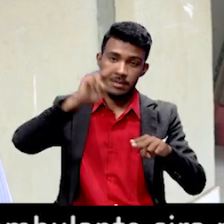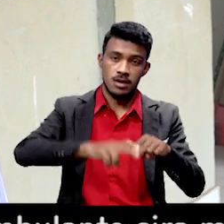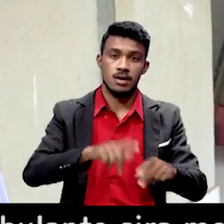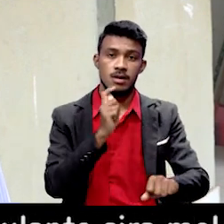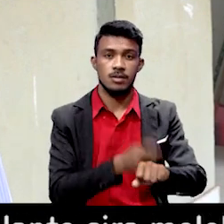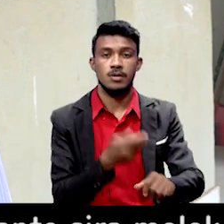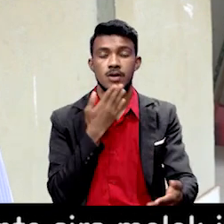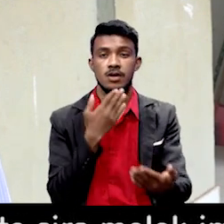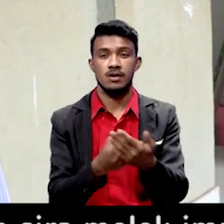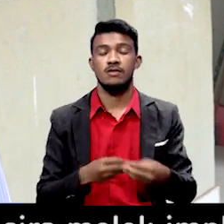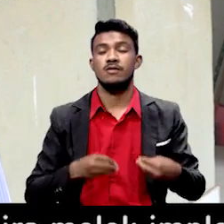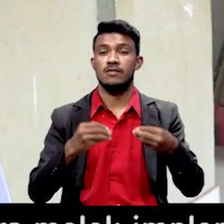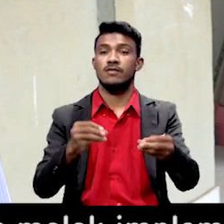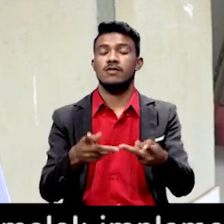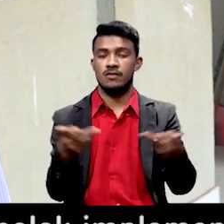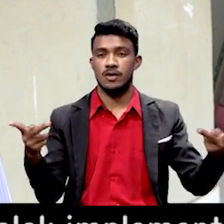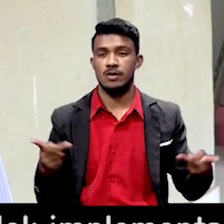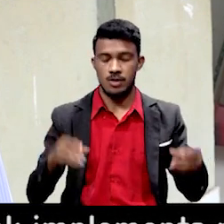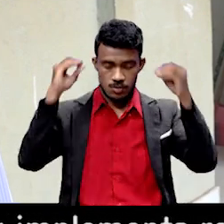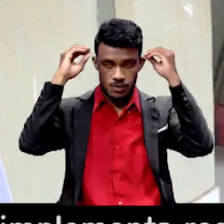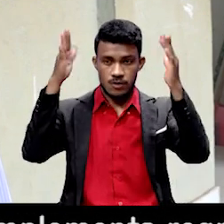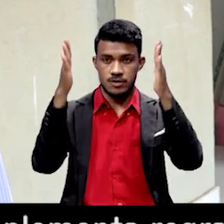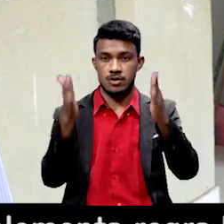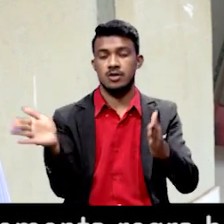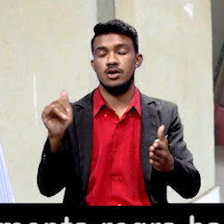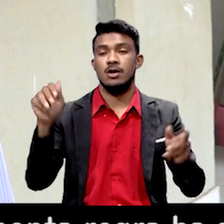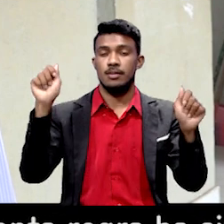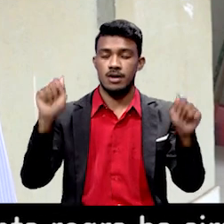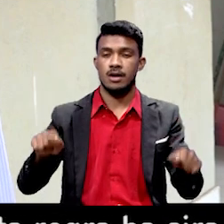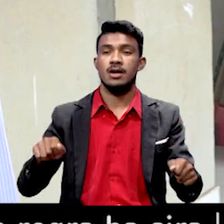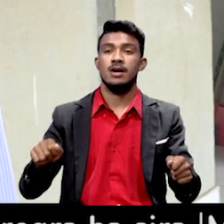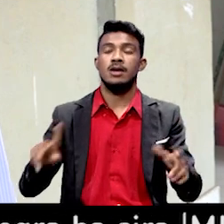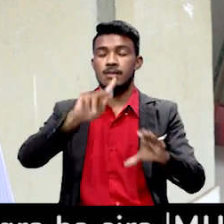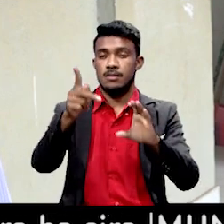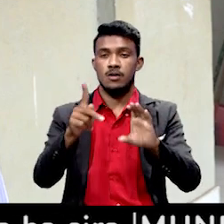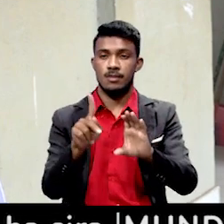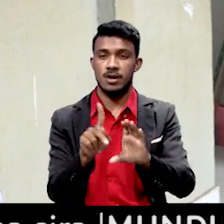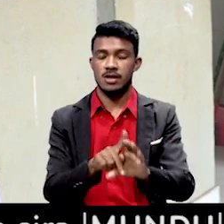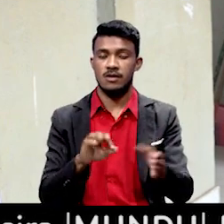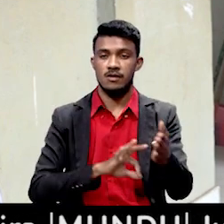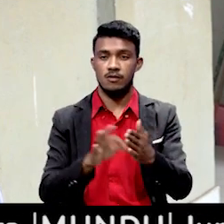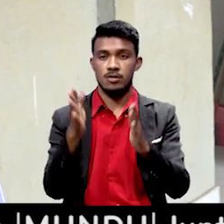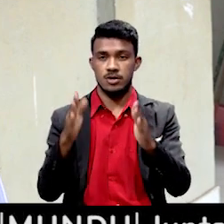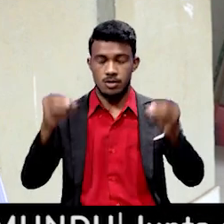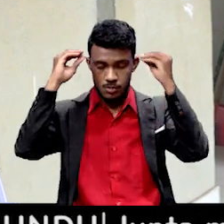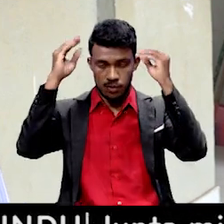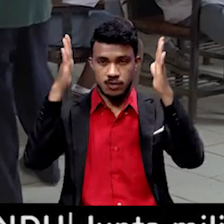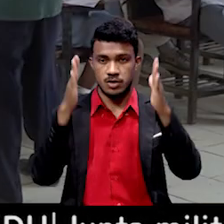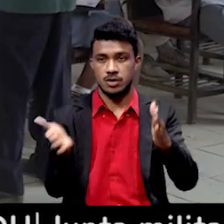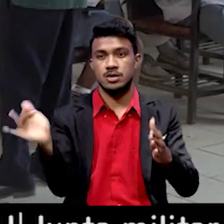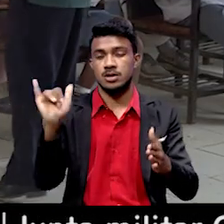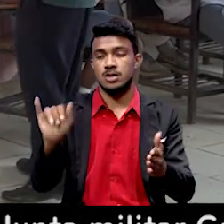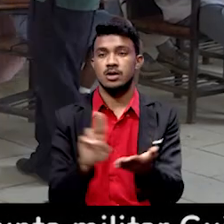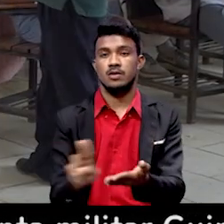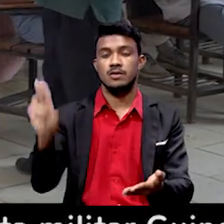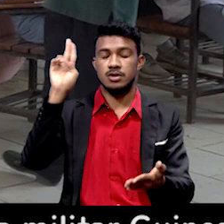mas há boa oportunidade para o professor Cira, para atuar com a parte da formação professor Cira universitária, para a duração, né,